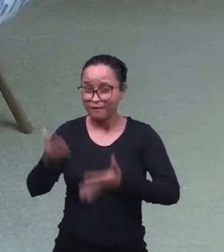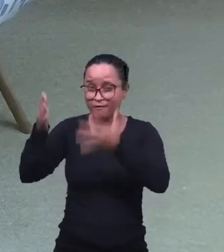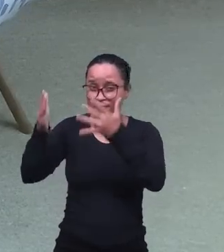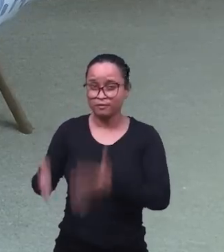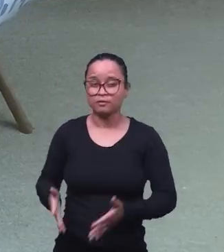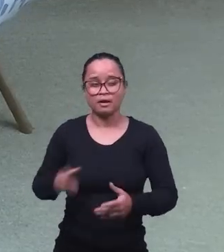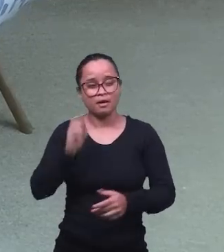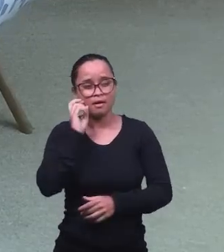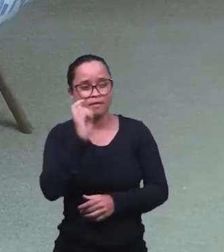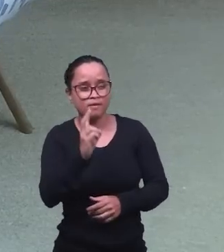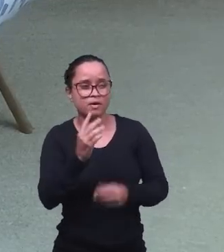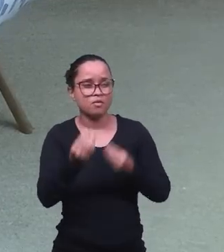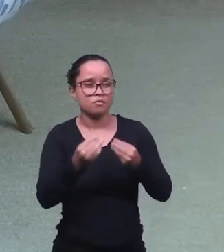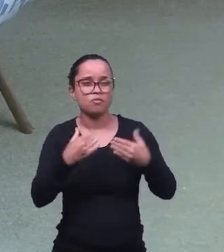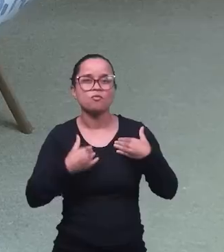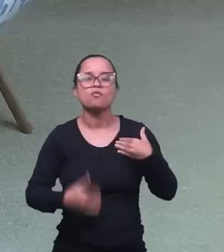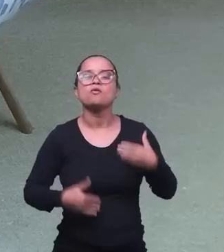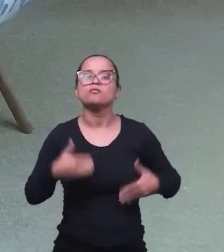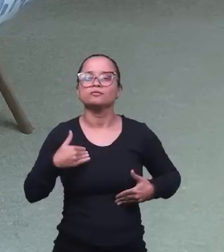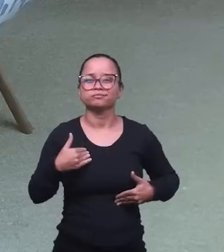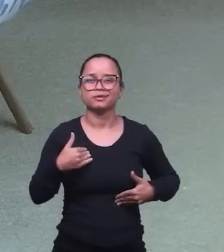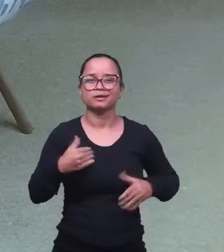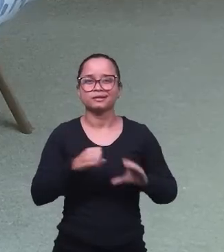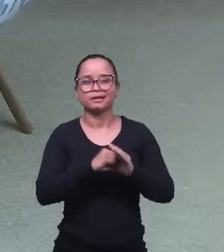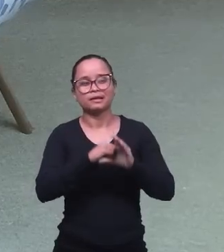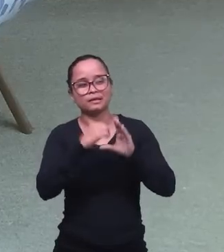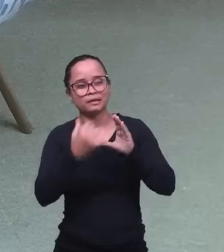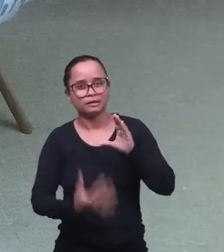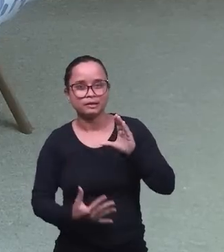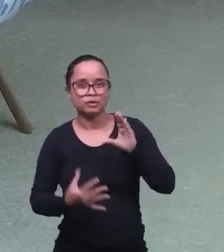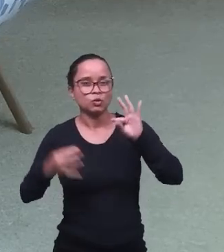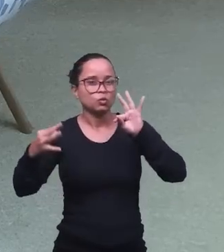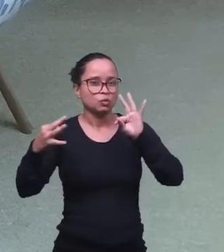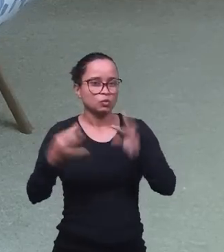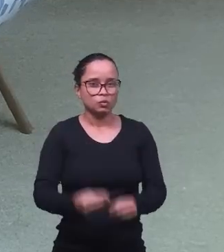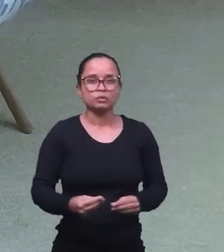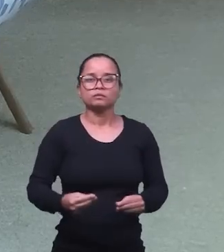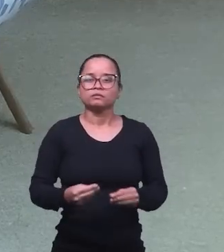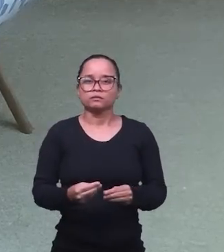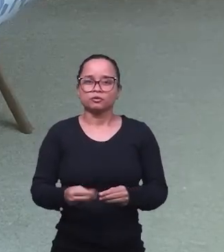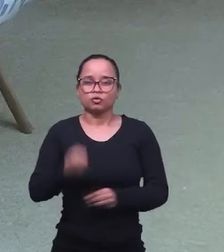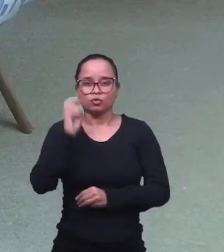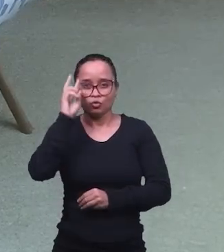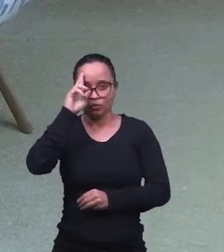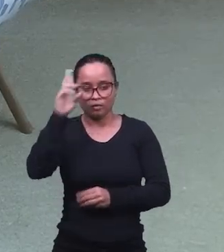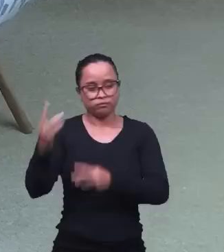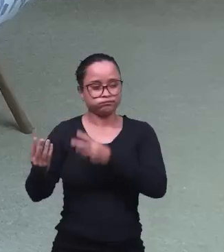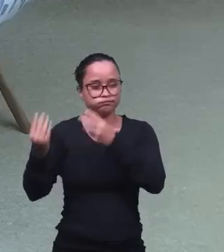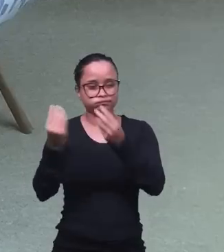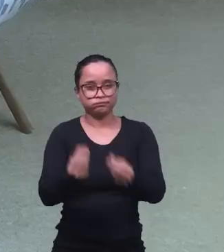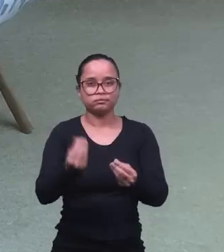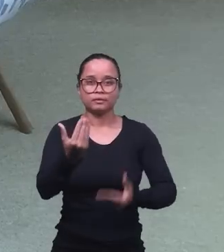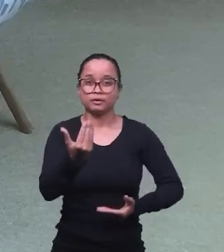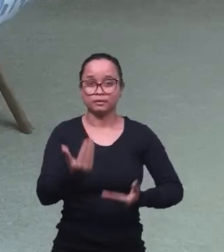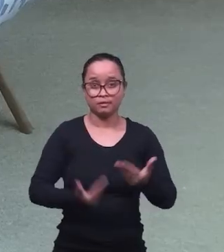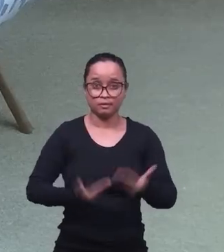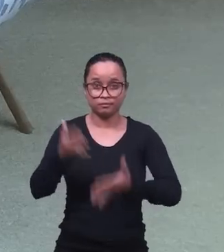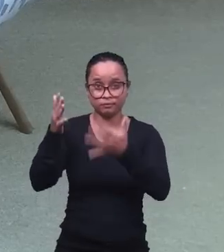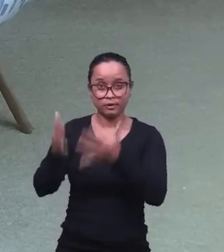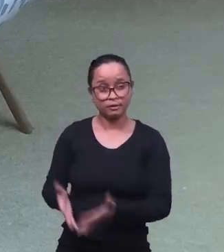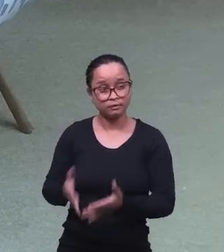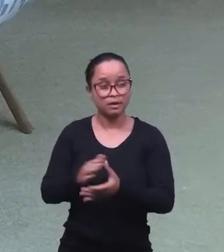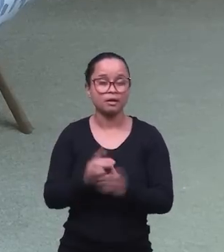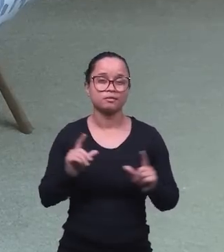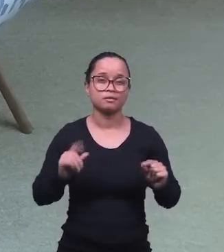como um corpo, onde todas as características, tudo aquilo que o Senhor tem dado à sua igreja,